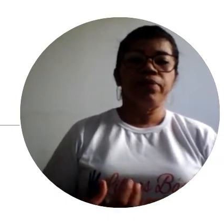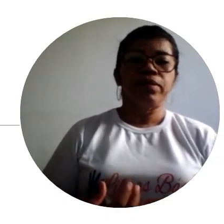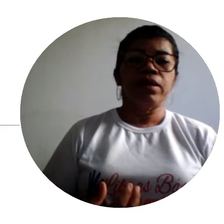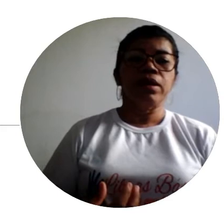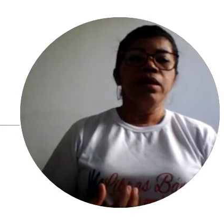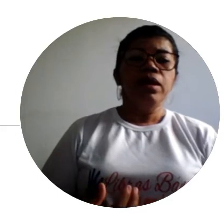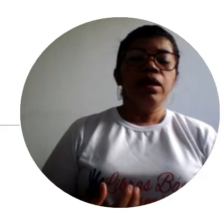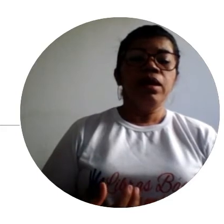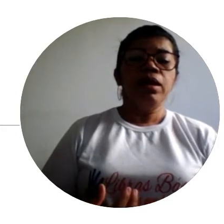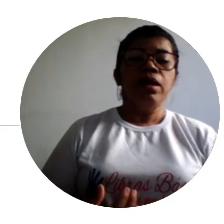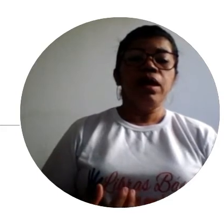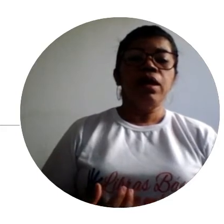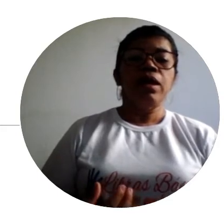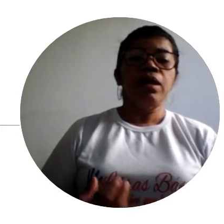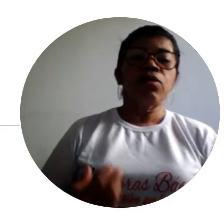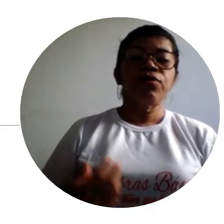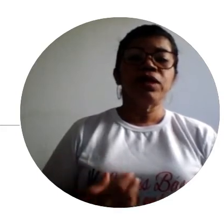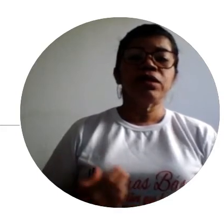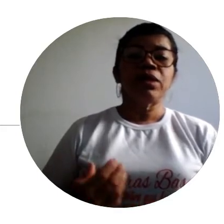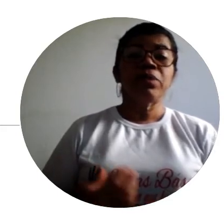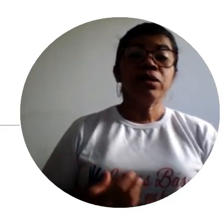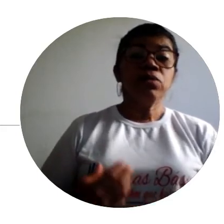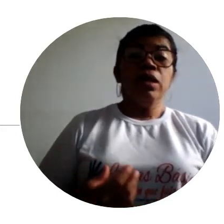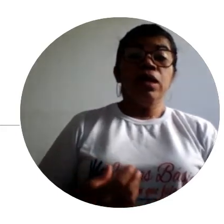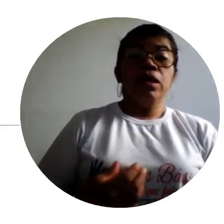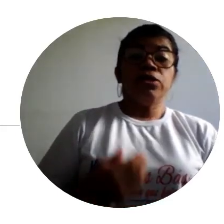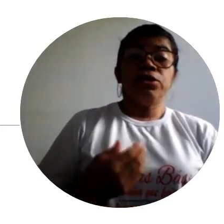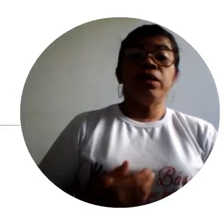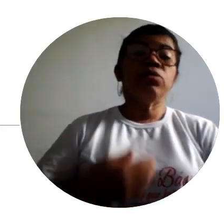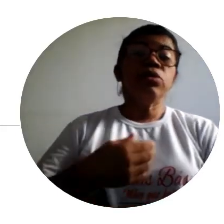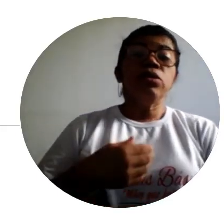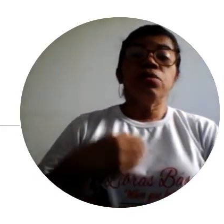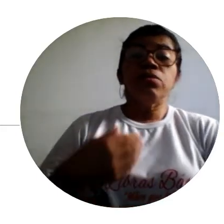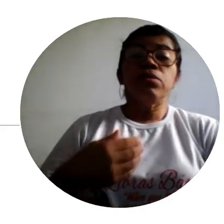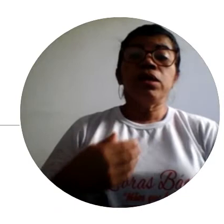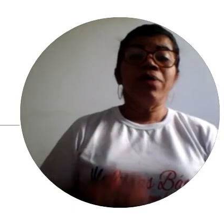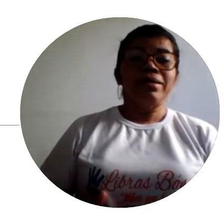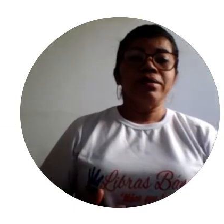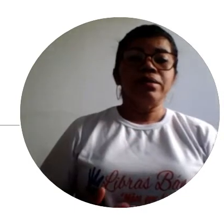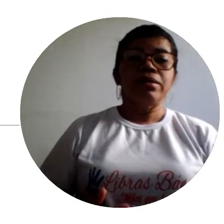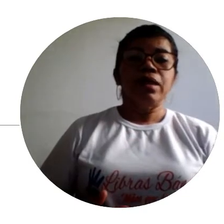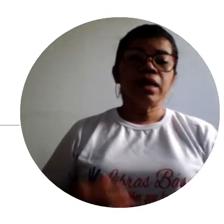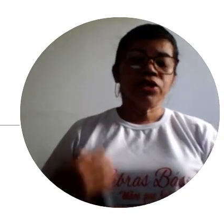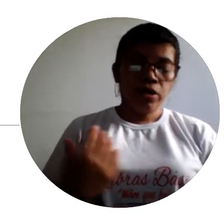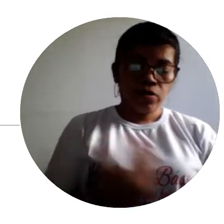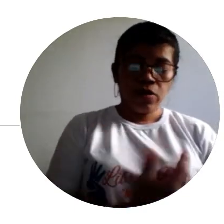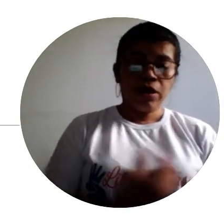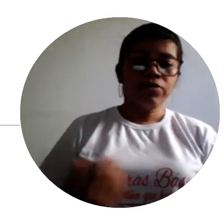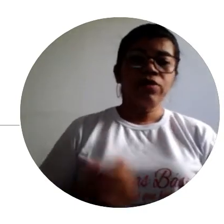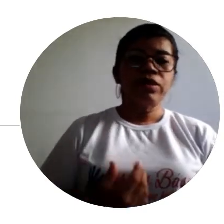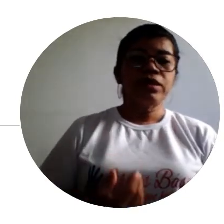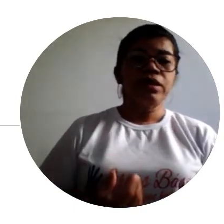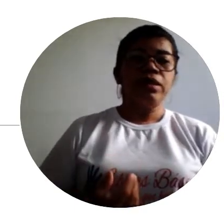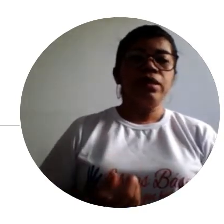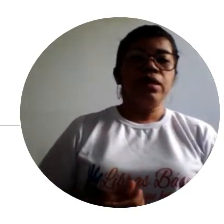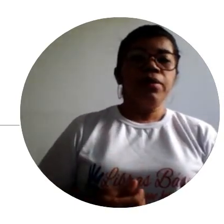acontecer, tá? A configuração da mão, de mão iguais, a região, o local